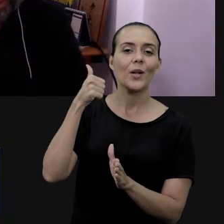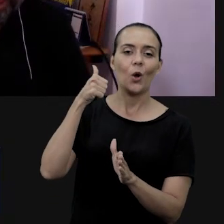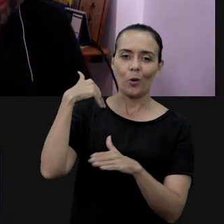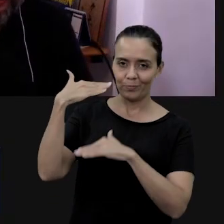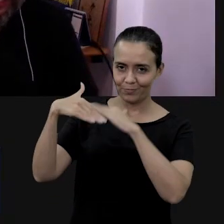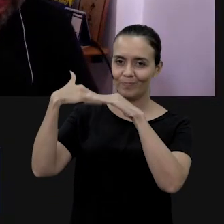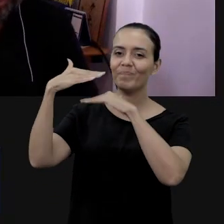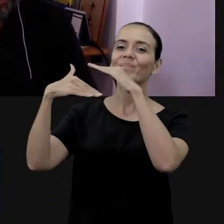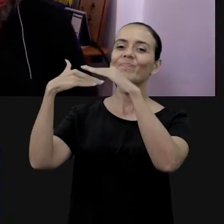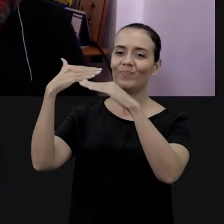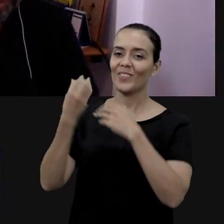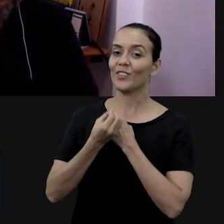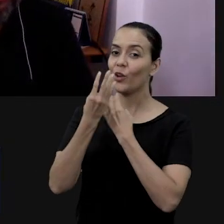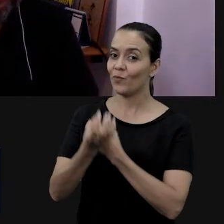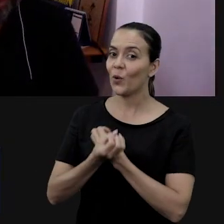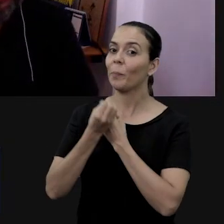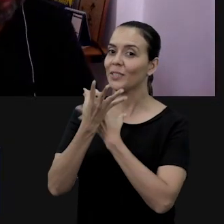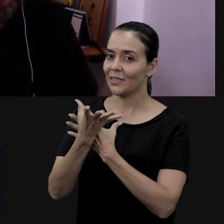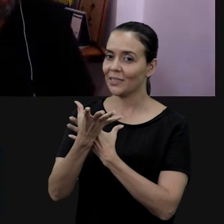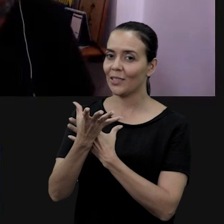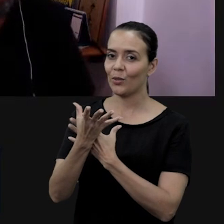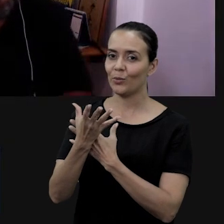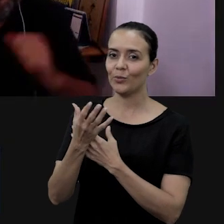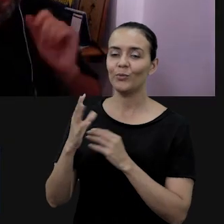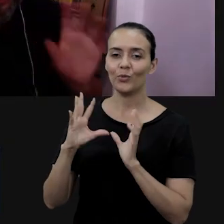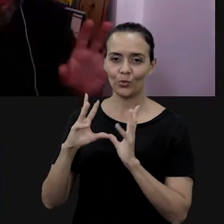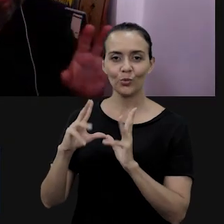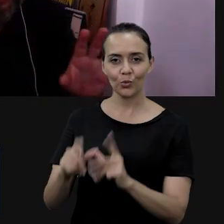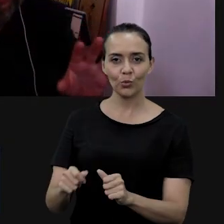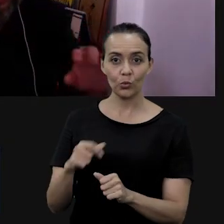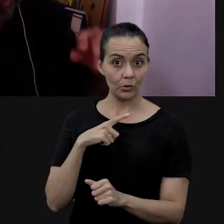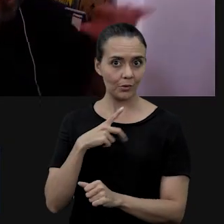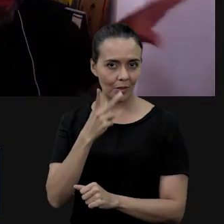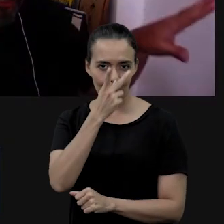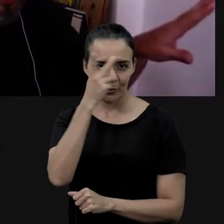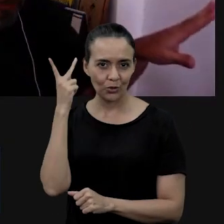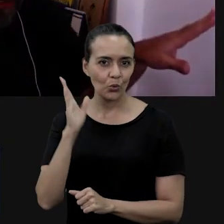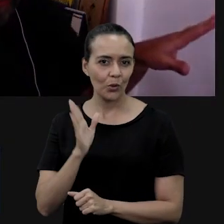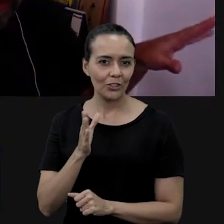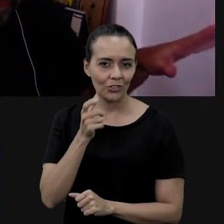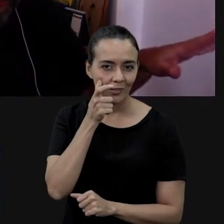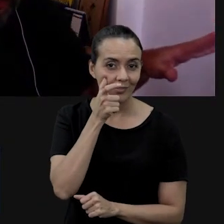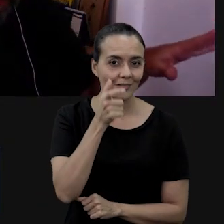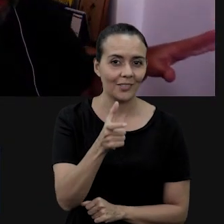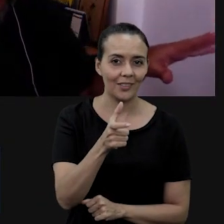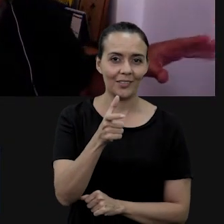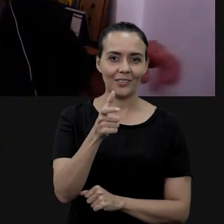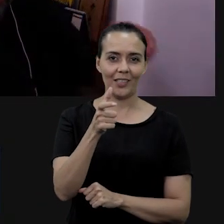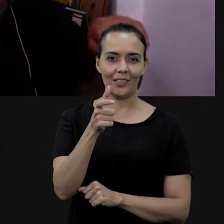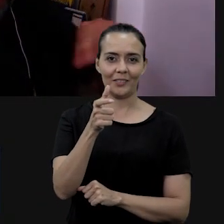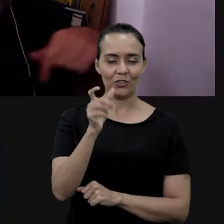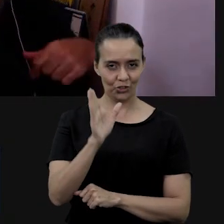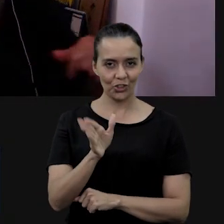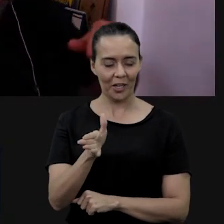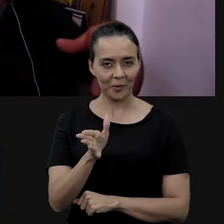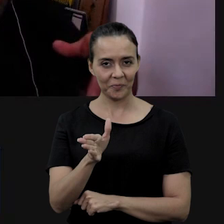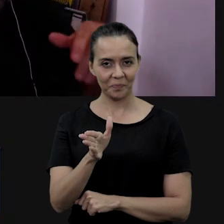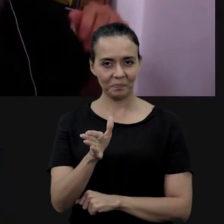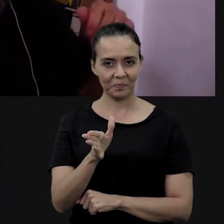está na era do som, na era do áudio, dessa informação desses grandes bancos. Já tem muita gente se mexendo com isso. É o som